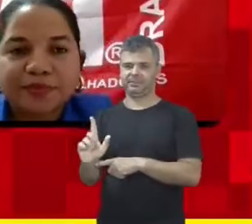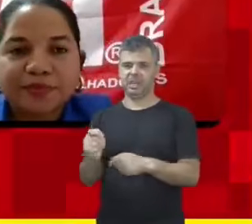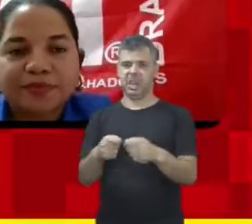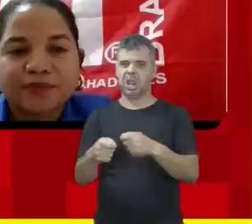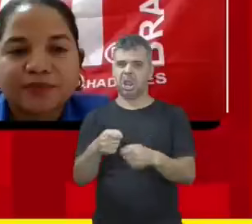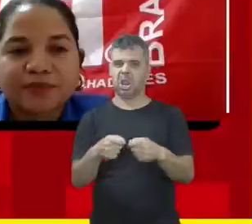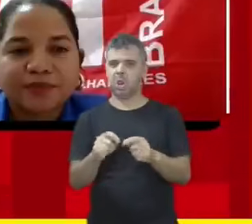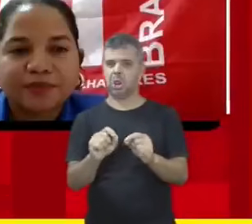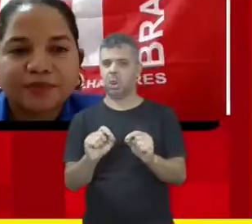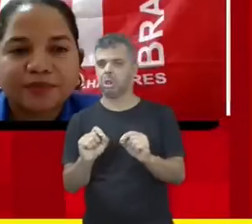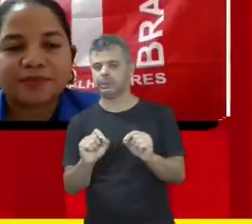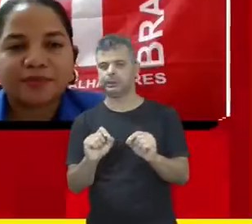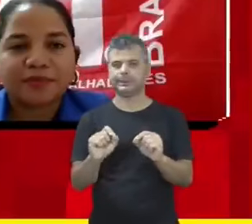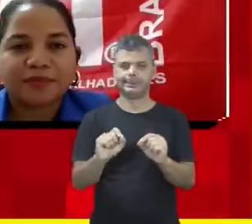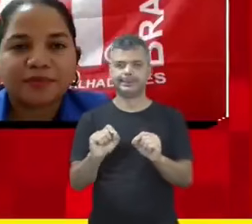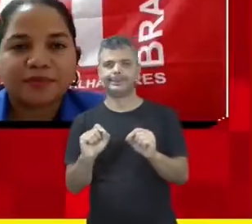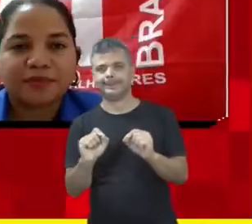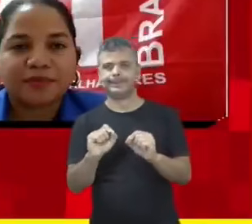economicamente...